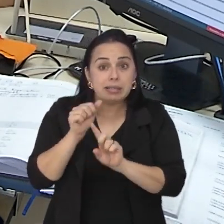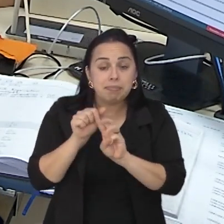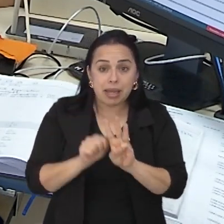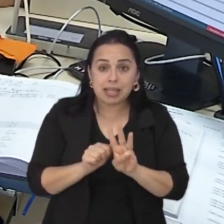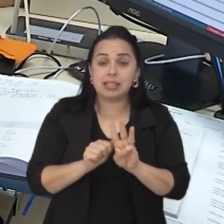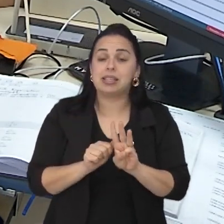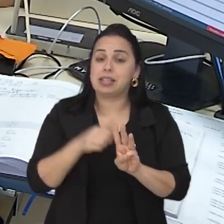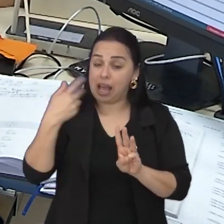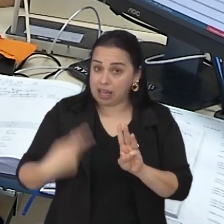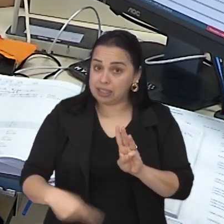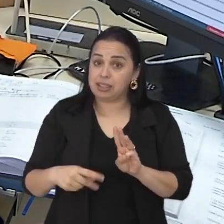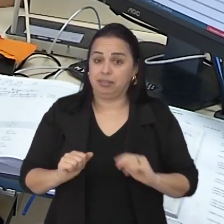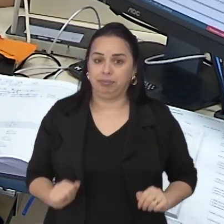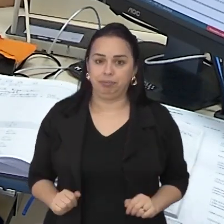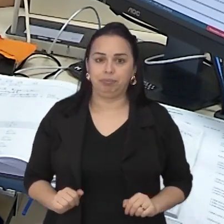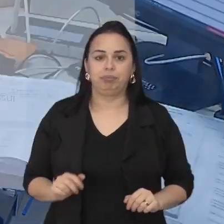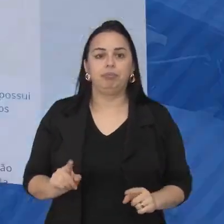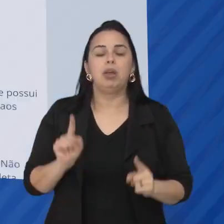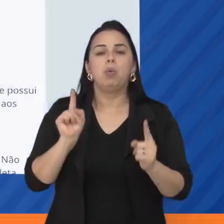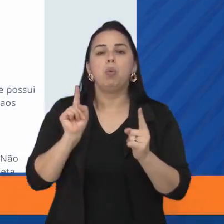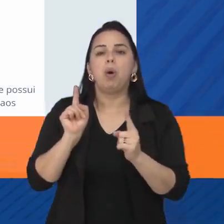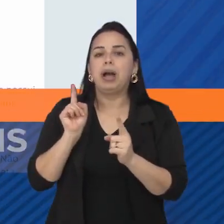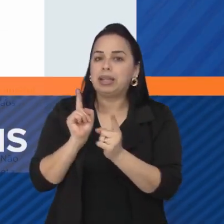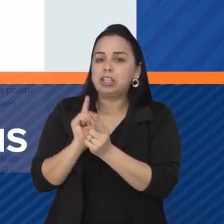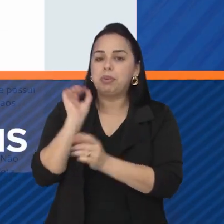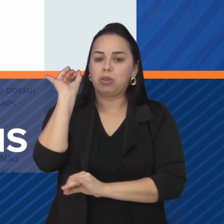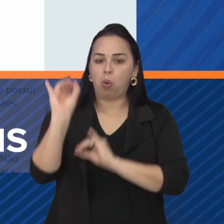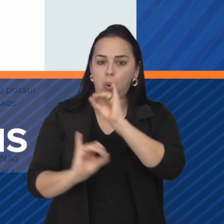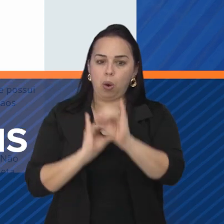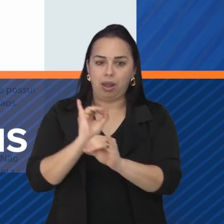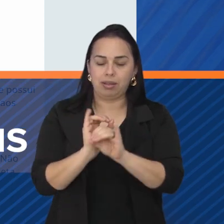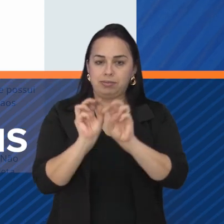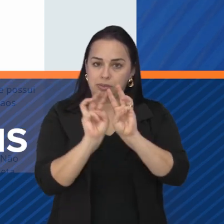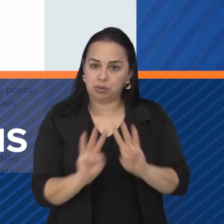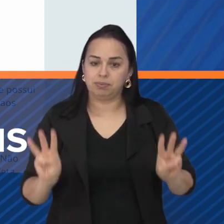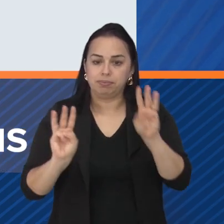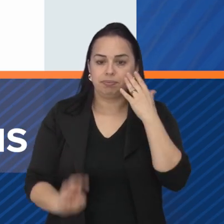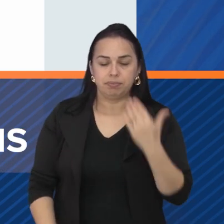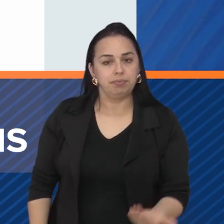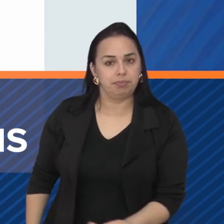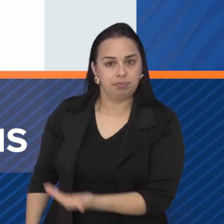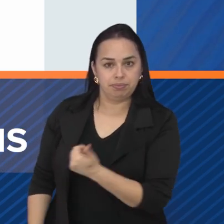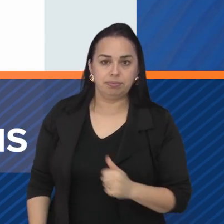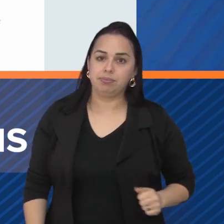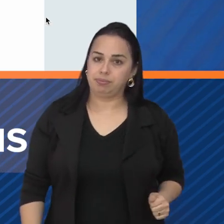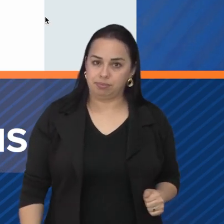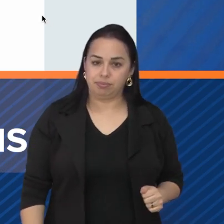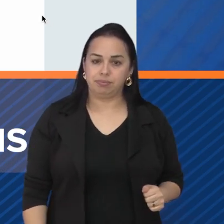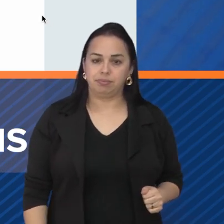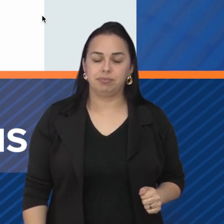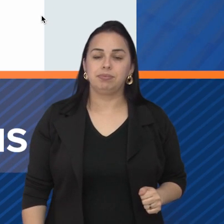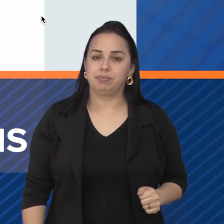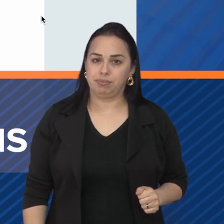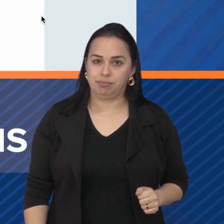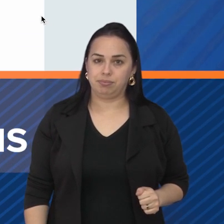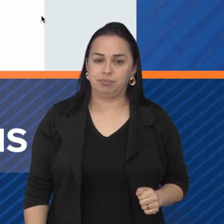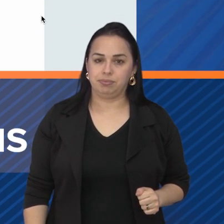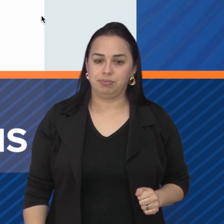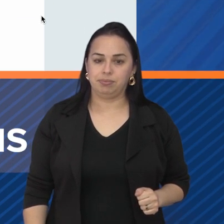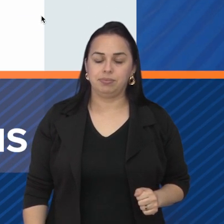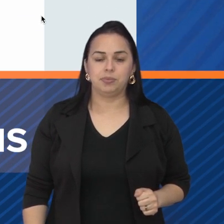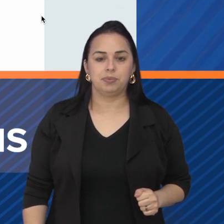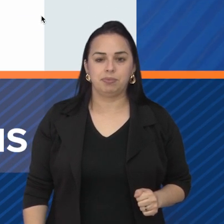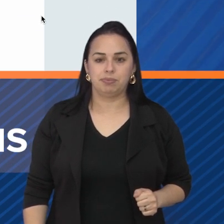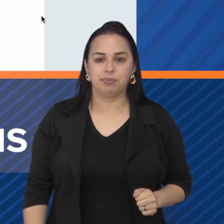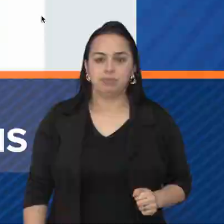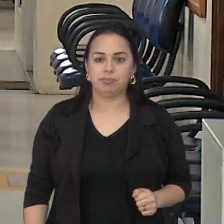3 meses no novo município. O atendimento online é realizado pela plataforma TítuloNet, na página do Tribunal